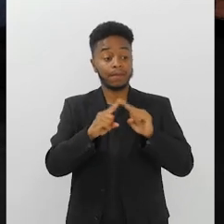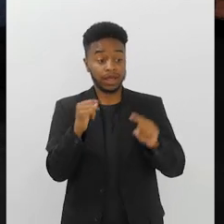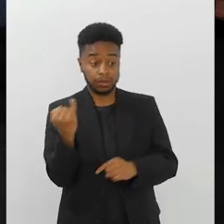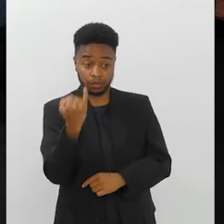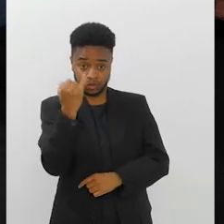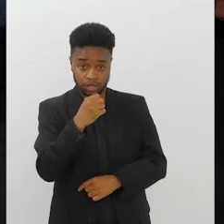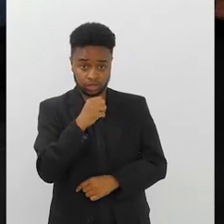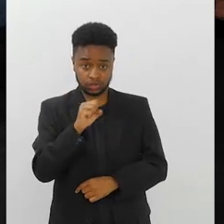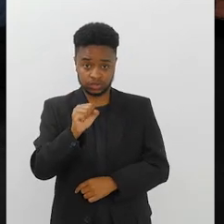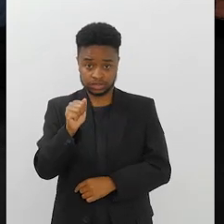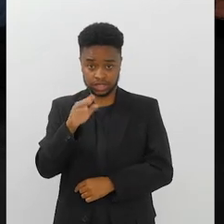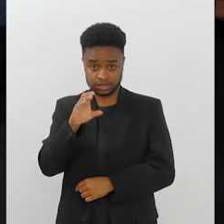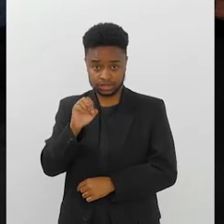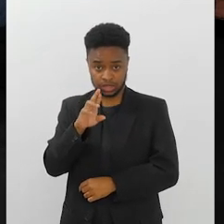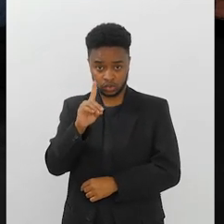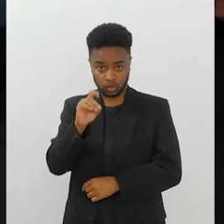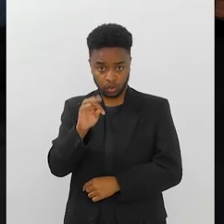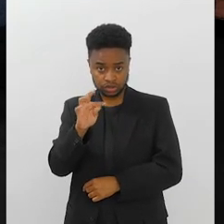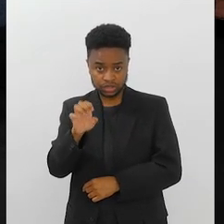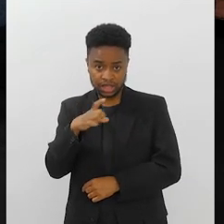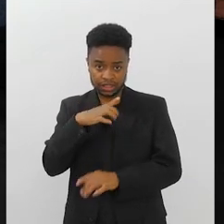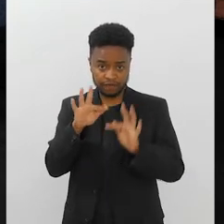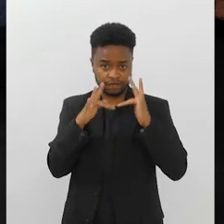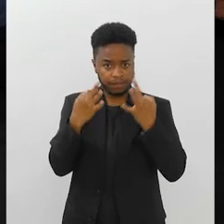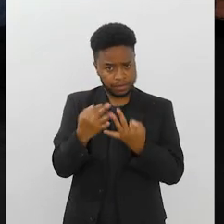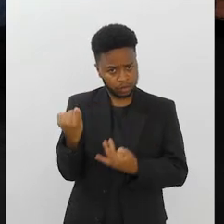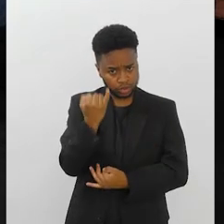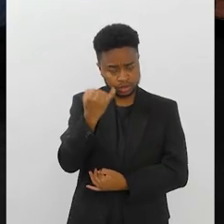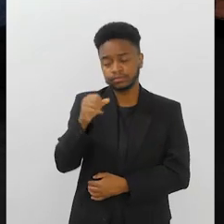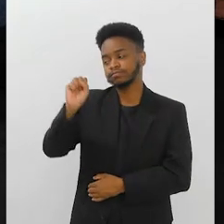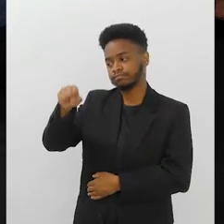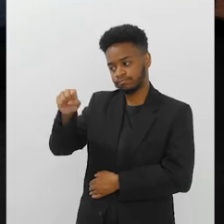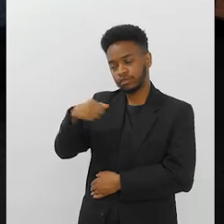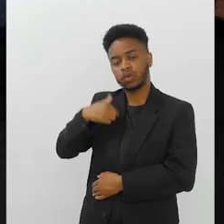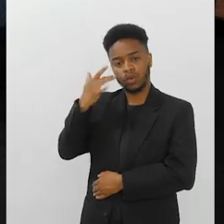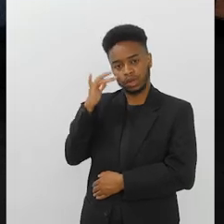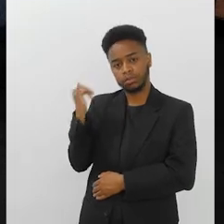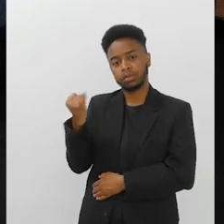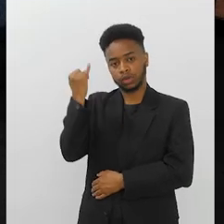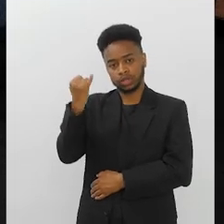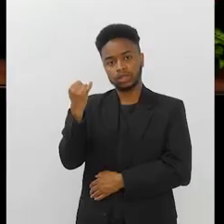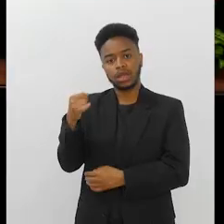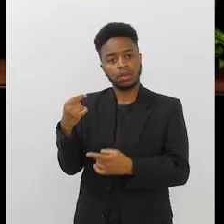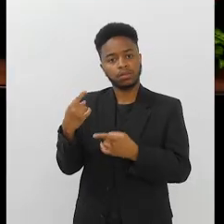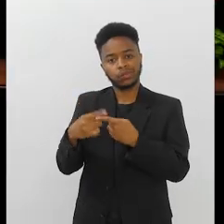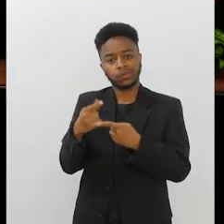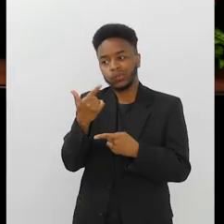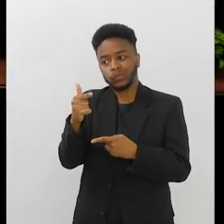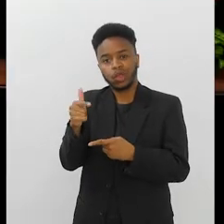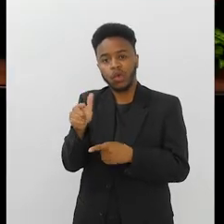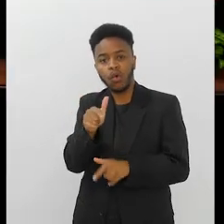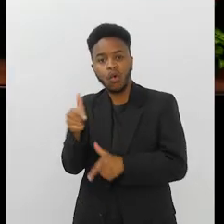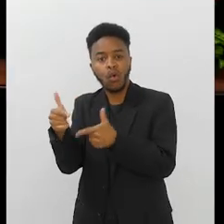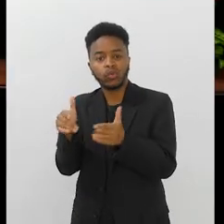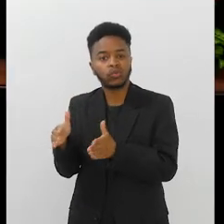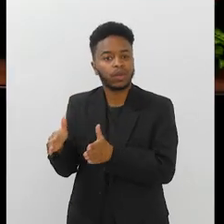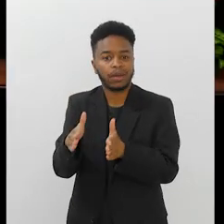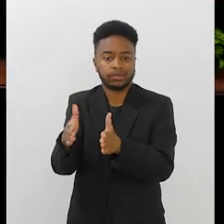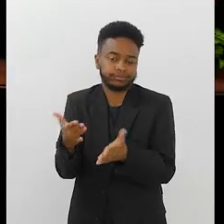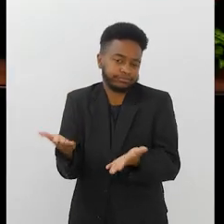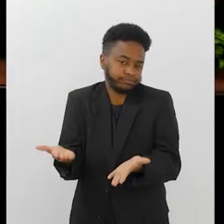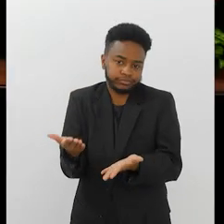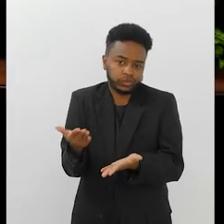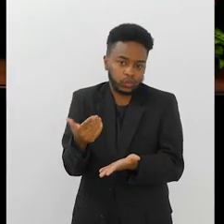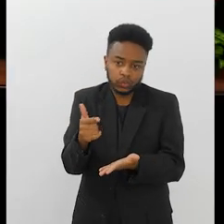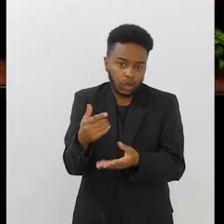para um sacerdote ter uma família é muito importante não vejo nenhum tipo de de saída para um sacerdote ter